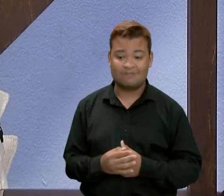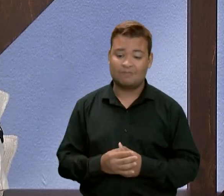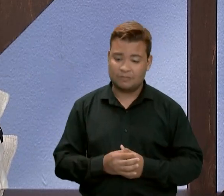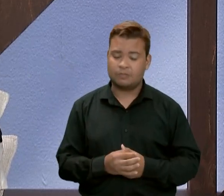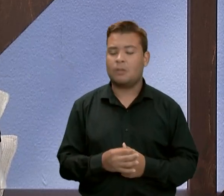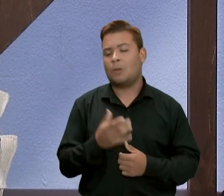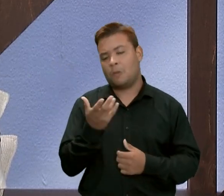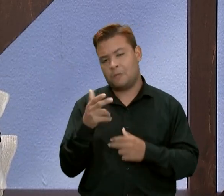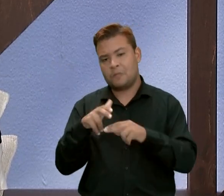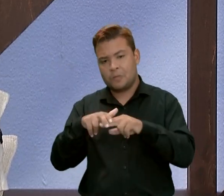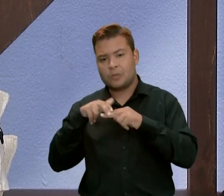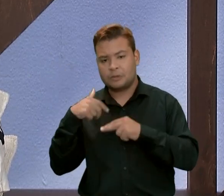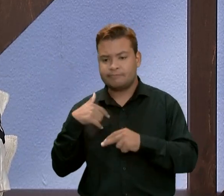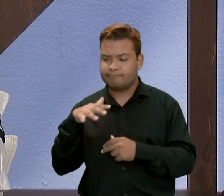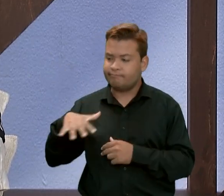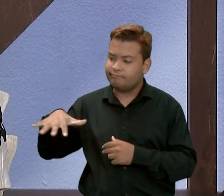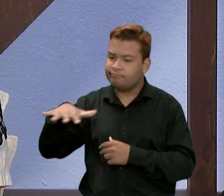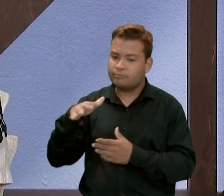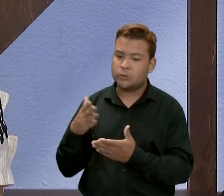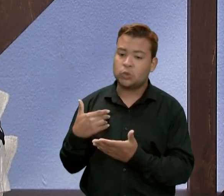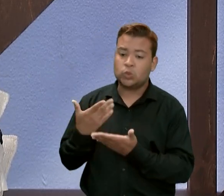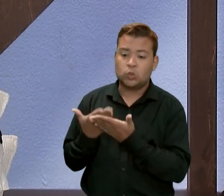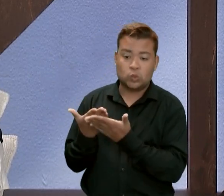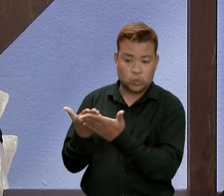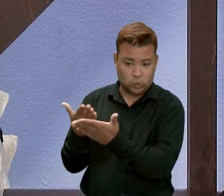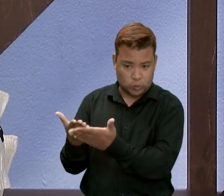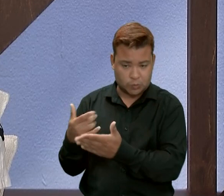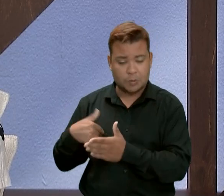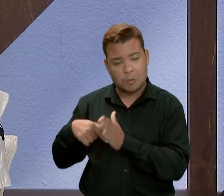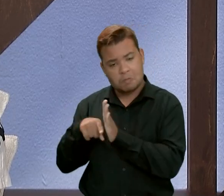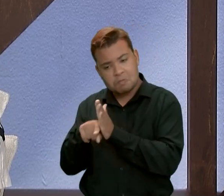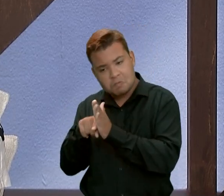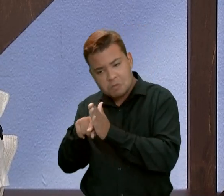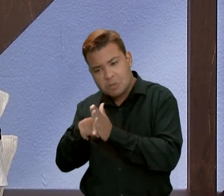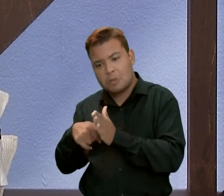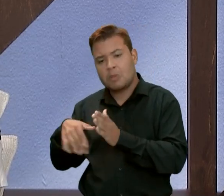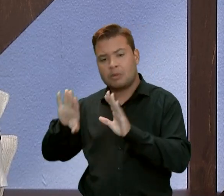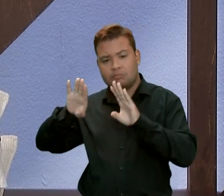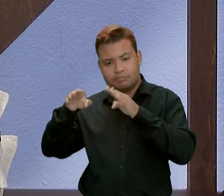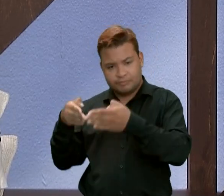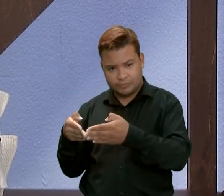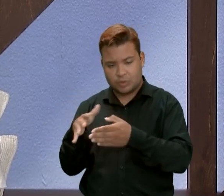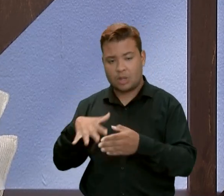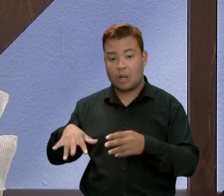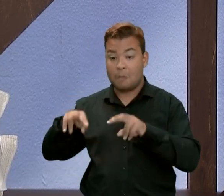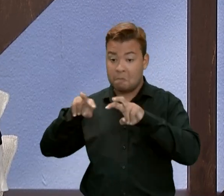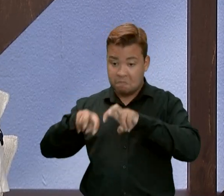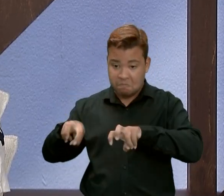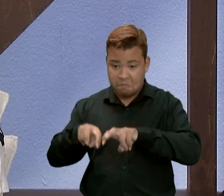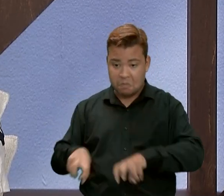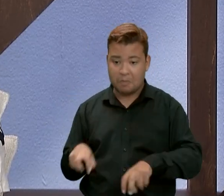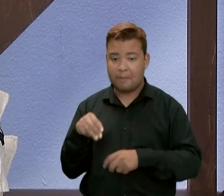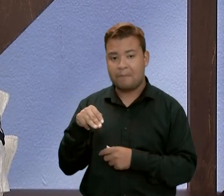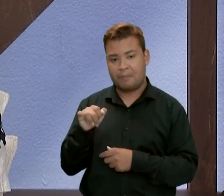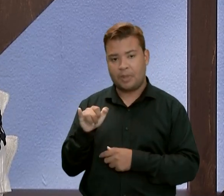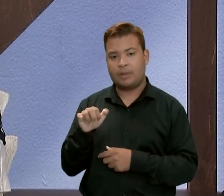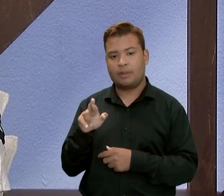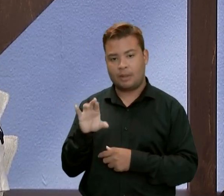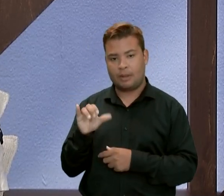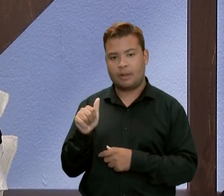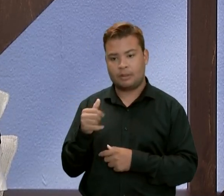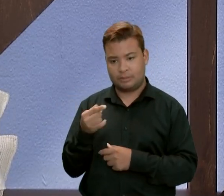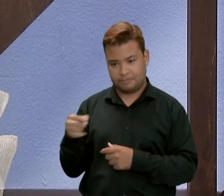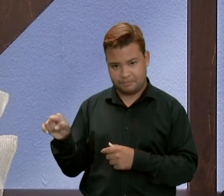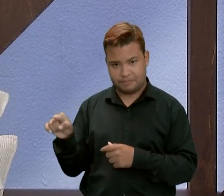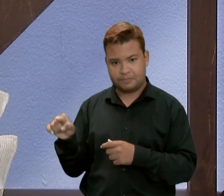indo para esse lado, né? Hoje, as minhas pesquisas estão mais voltadas para a questão mineral, né? E também na